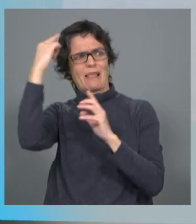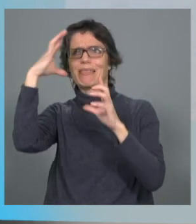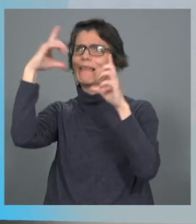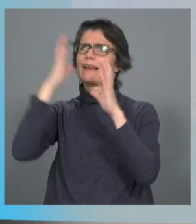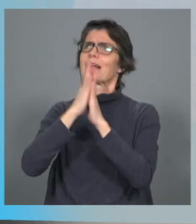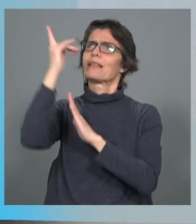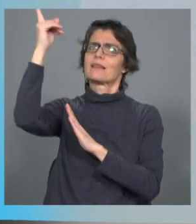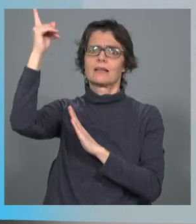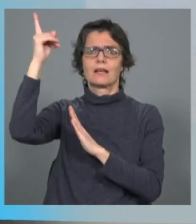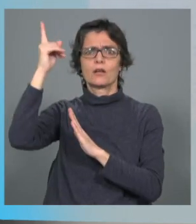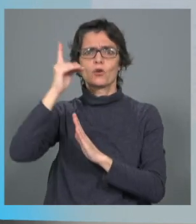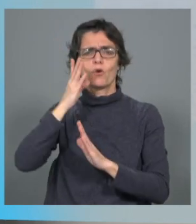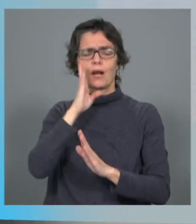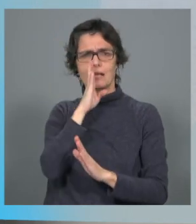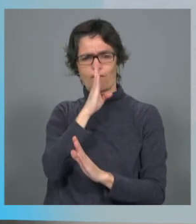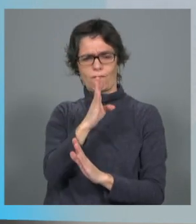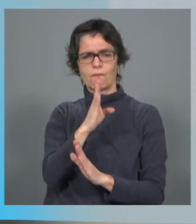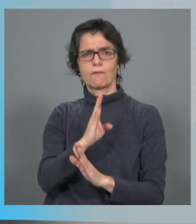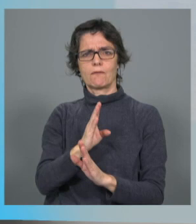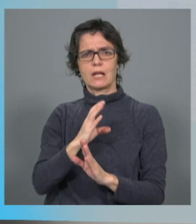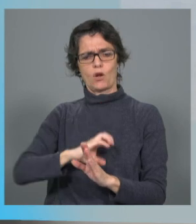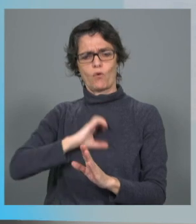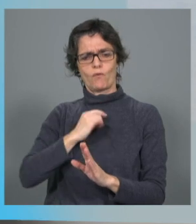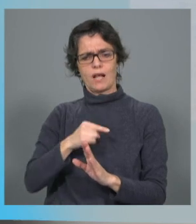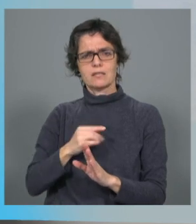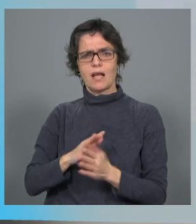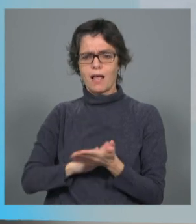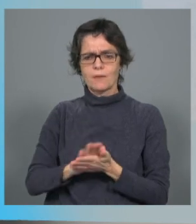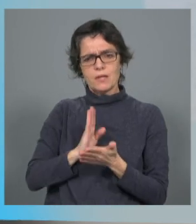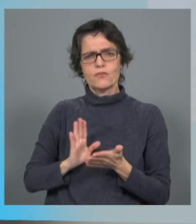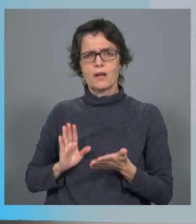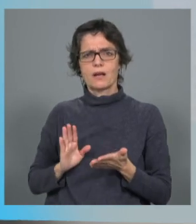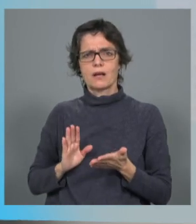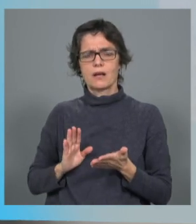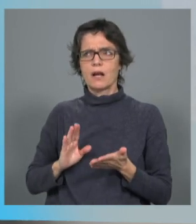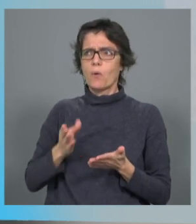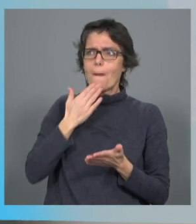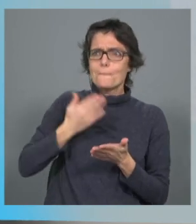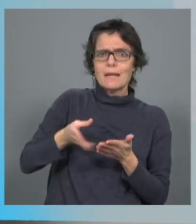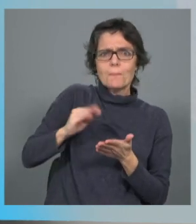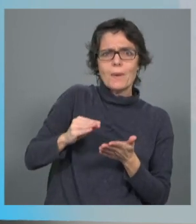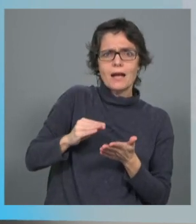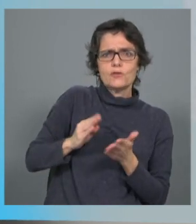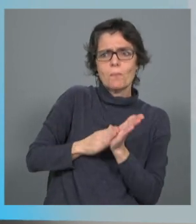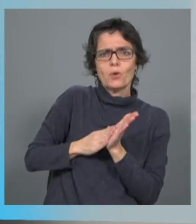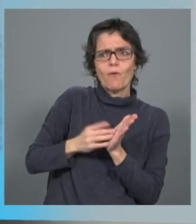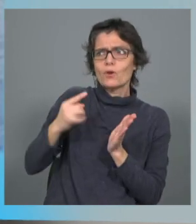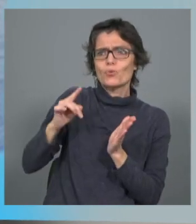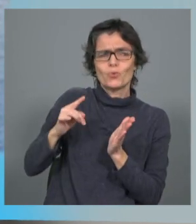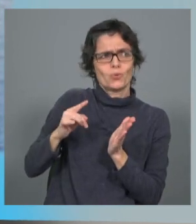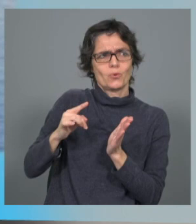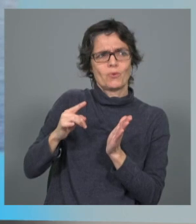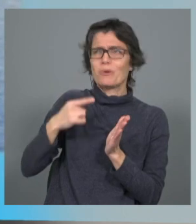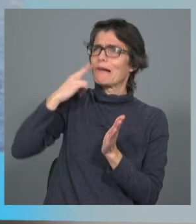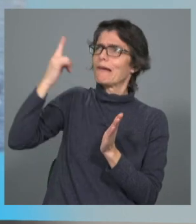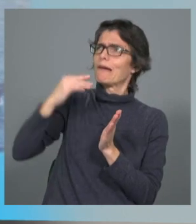tem esta fidelidade e esta confiança à partida, e não está a querer de mim um sinal para que ele se mantenha fiel a mim,